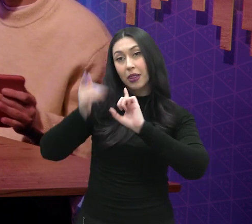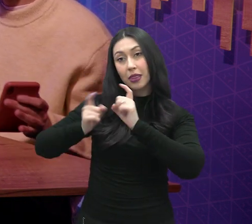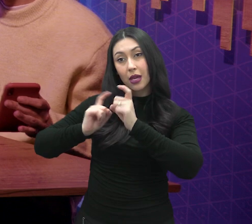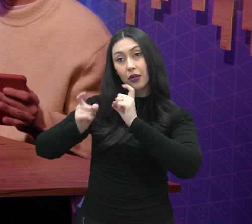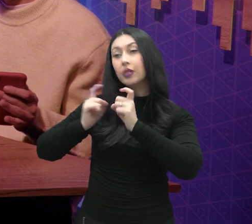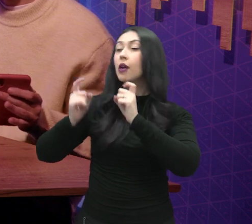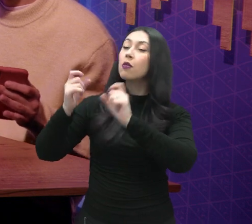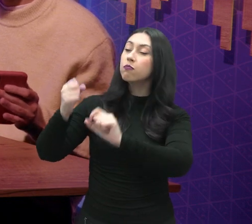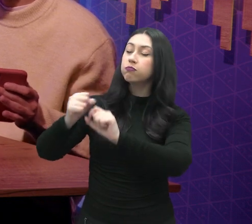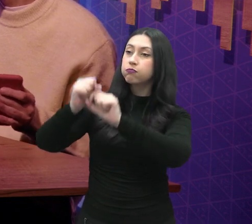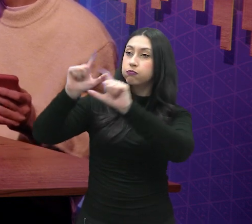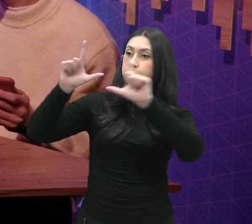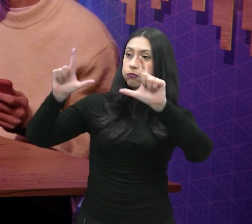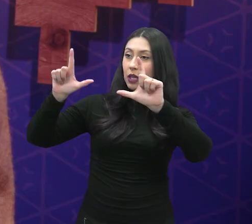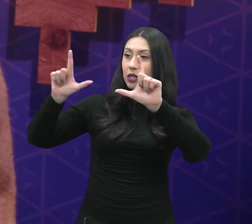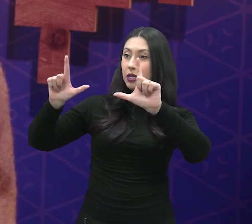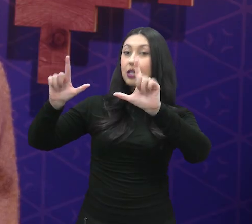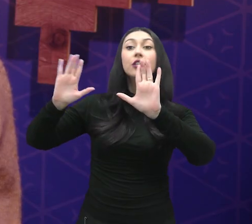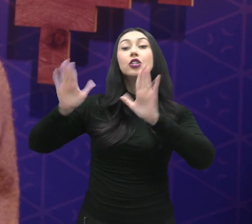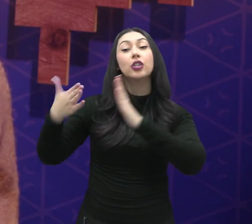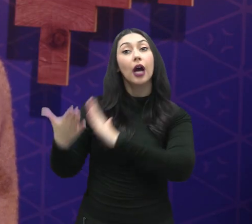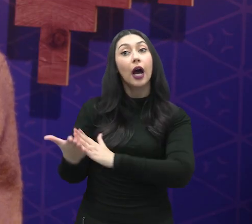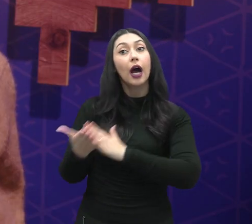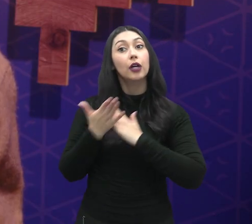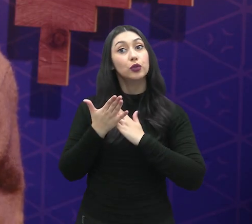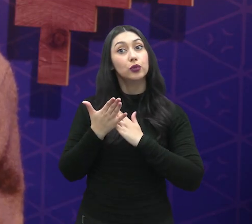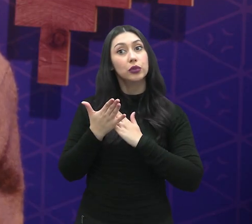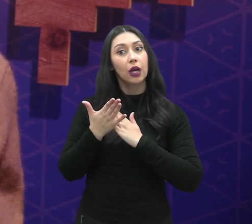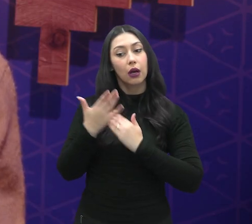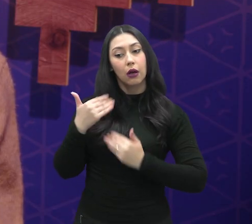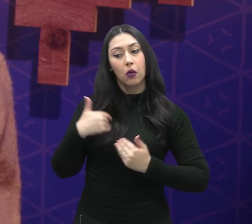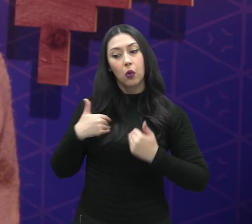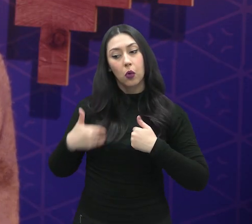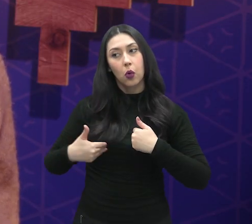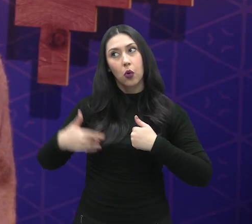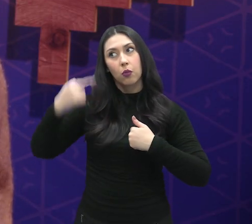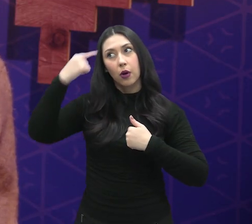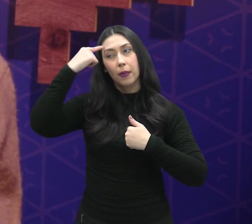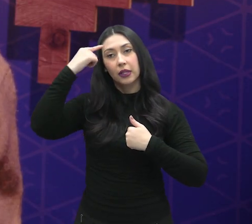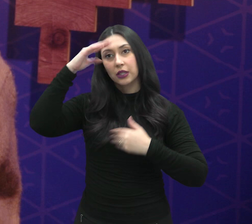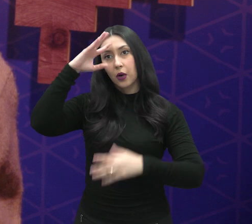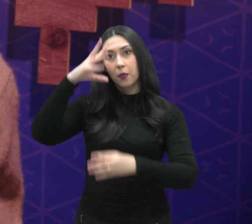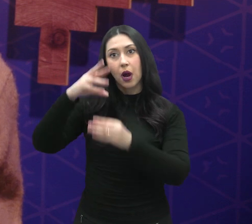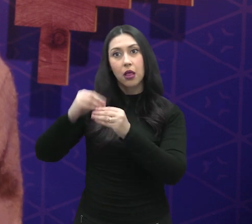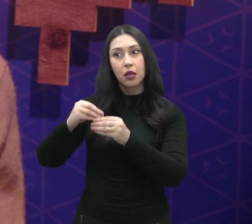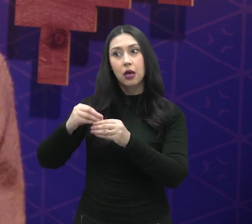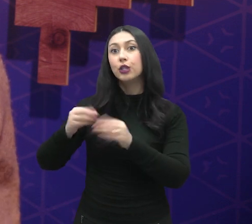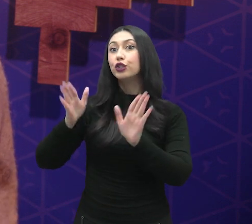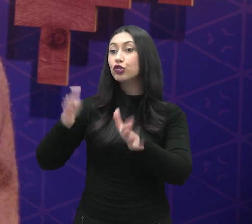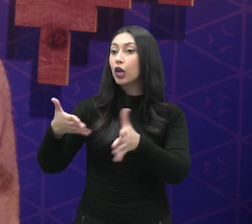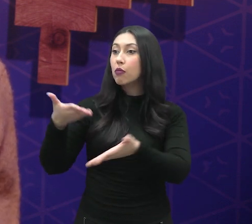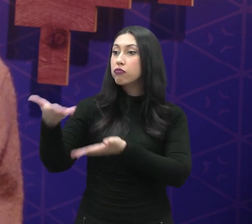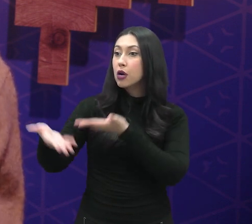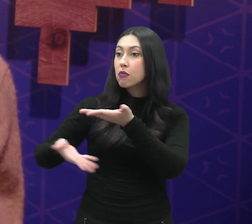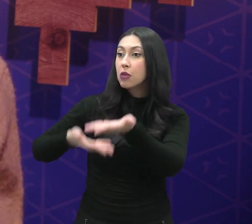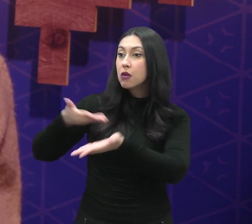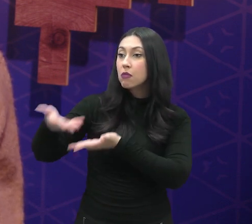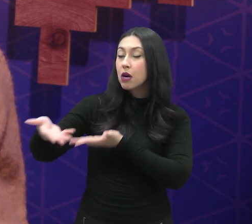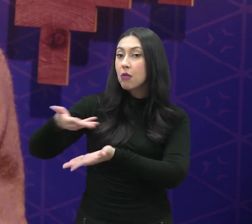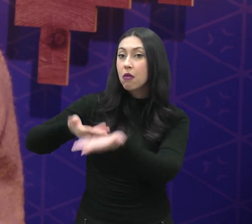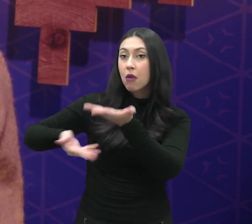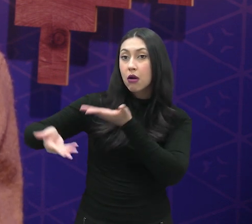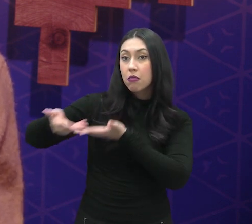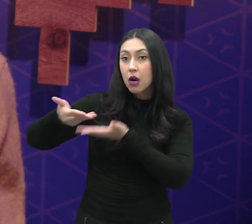né, numa reunião, já que você trabalha em casa, já ajuda o corpo a entender que você está tendo uma interação social. Olha, achei isso positivo.